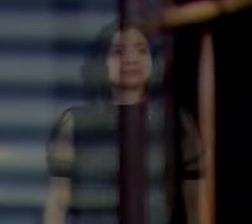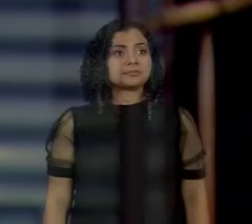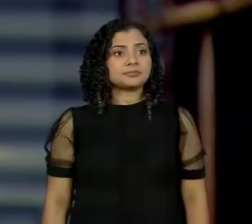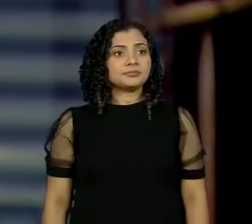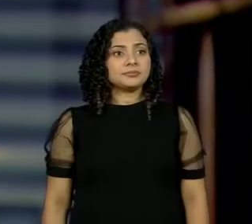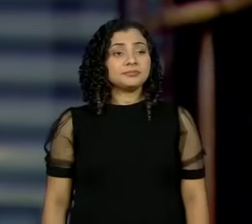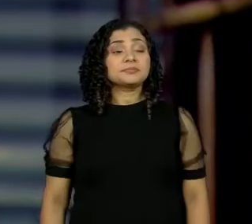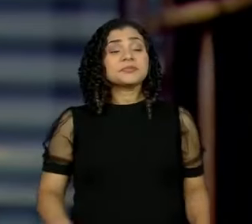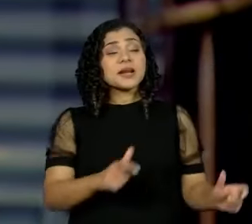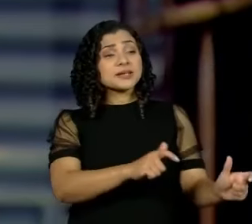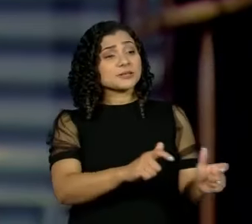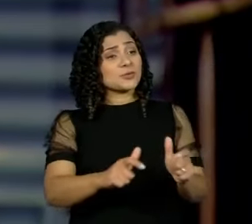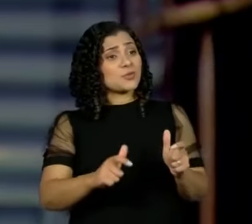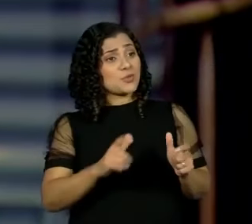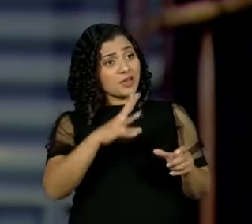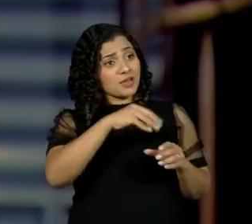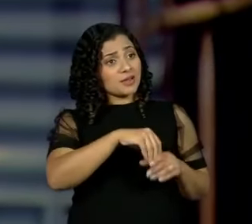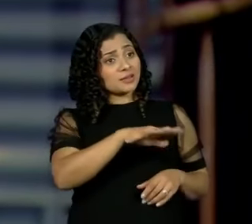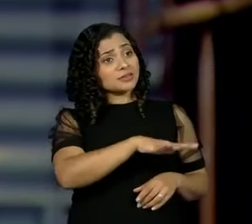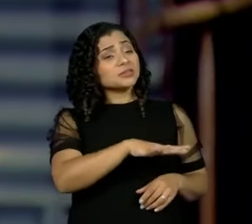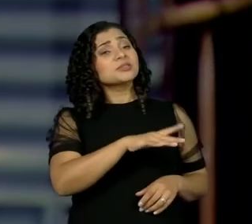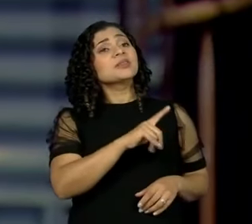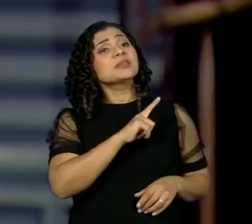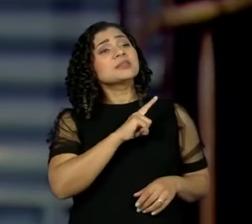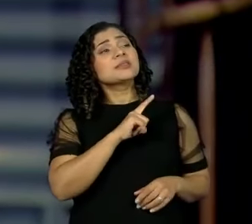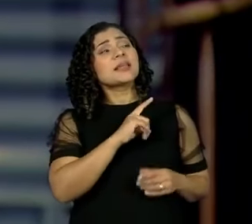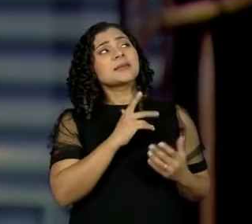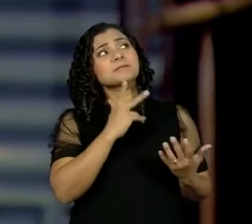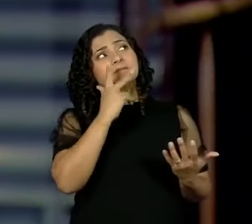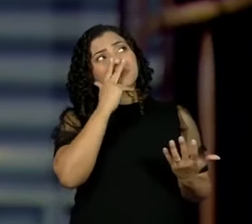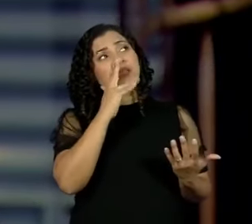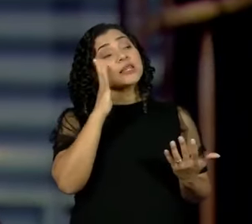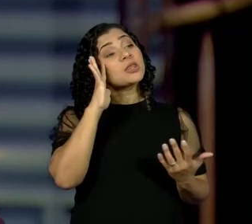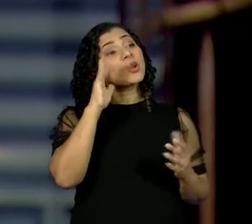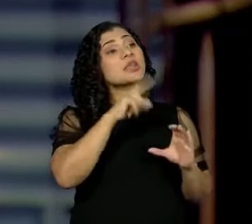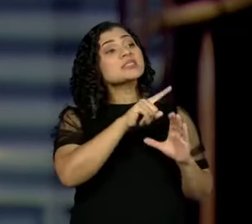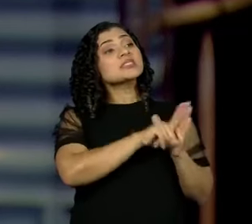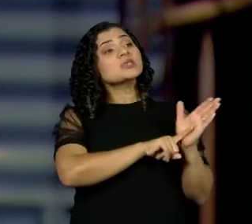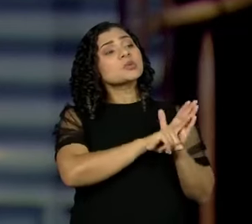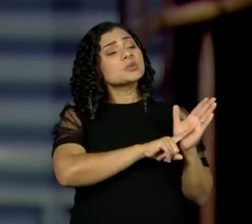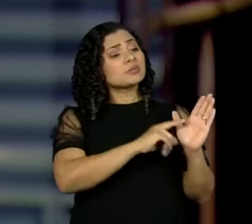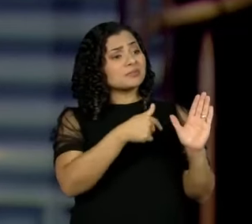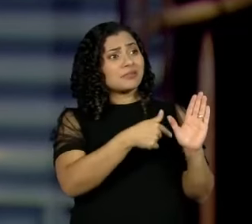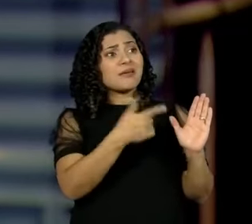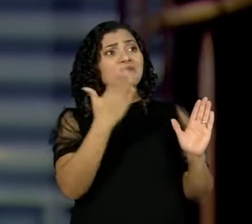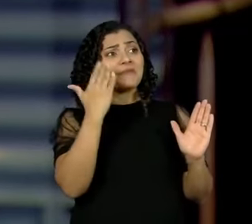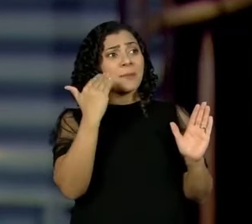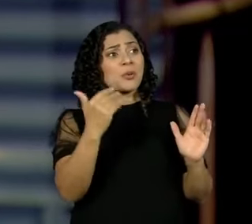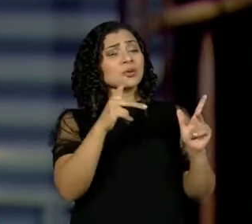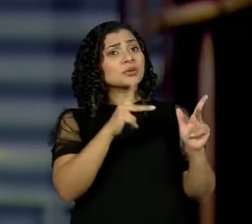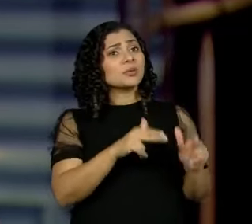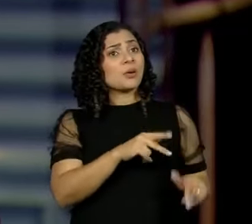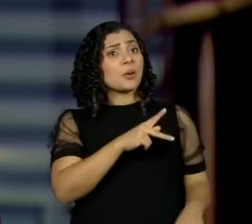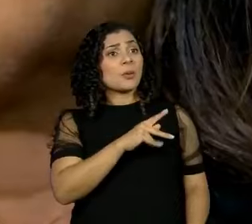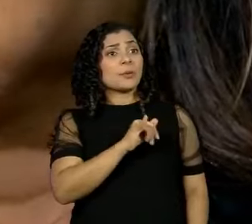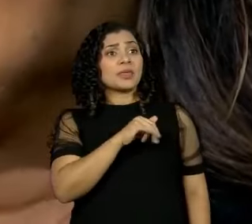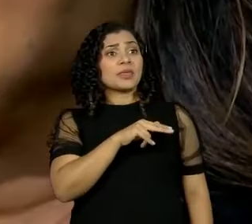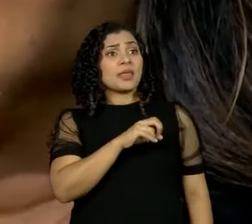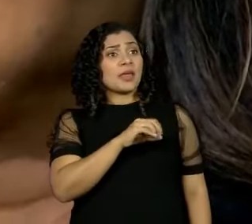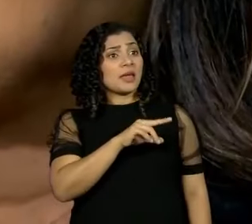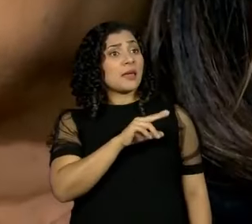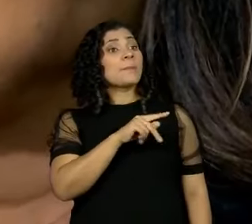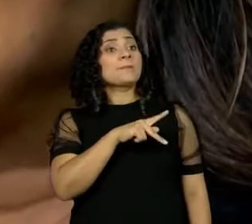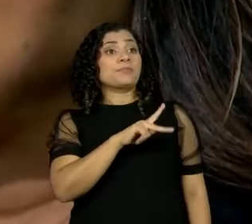esses lugares funcionavam baseados né em teorias de cientistas respeitados como pinu